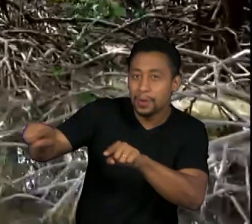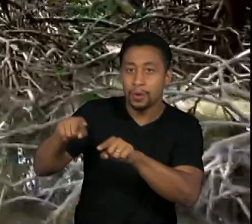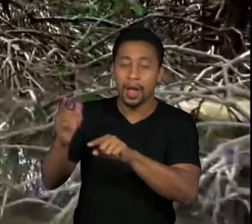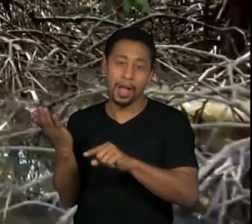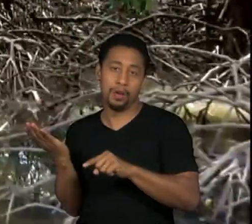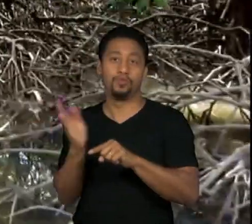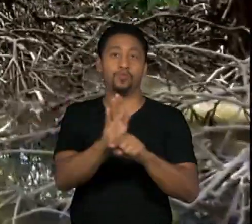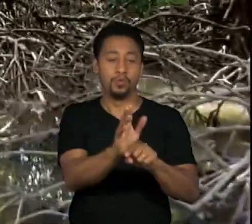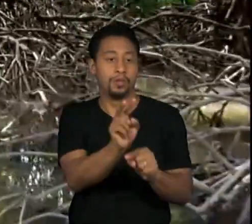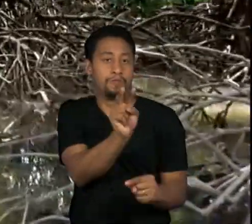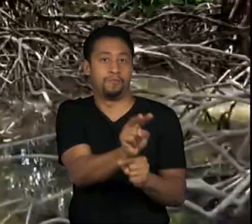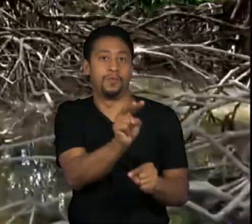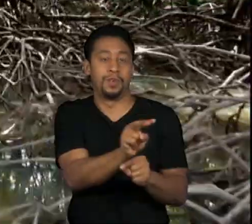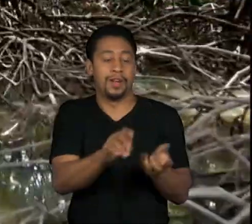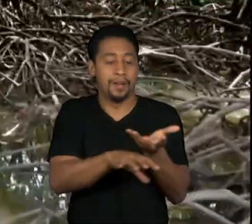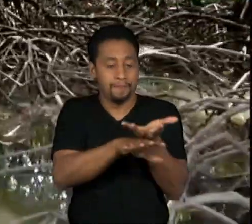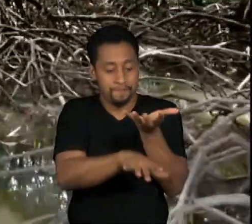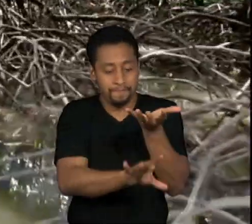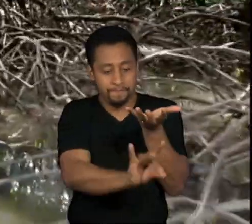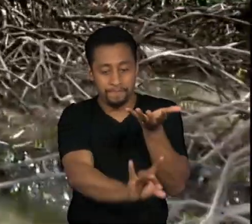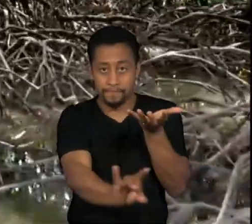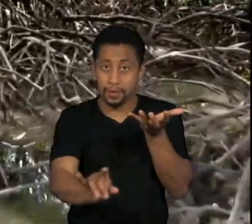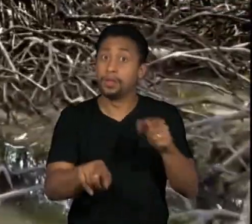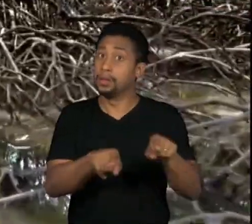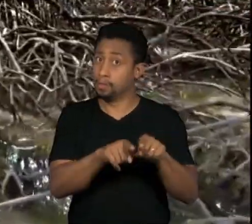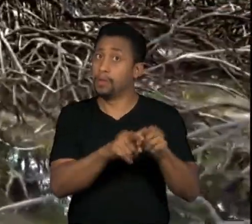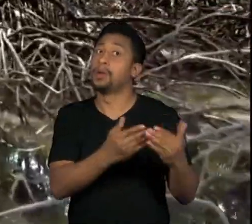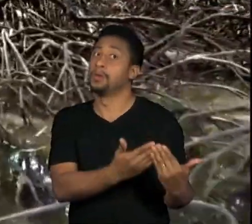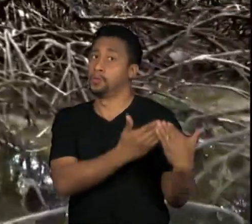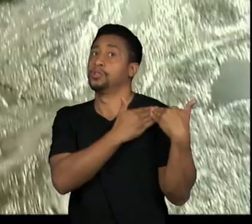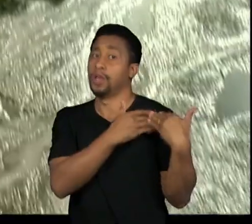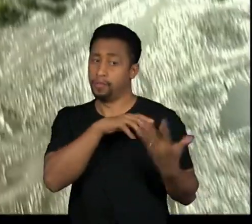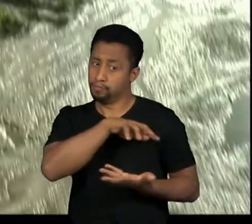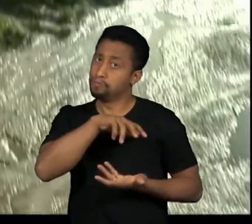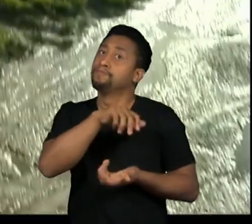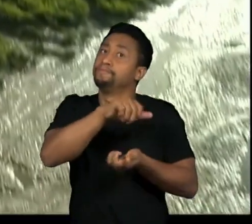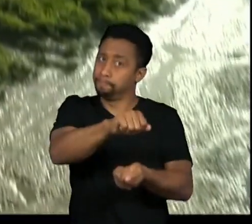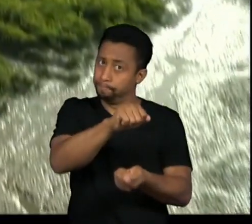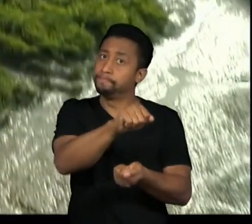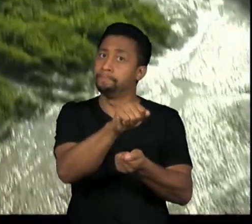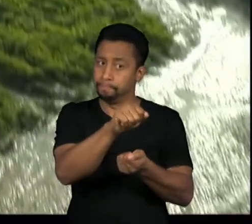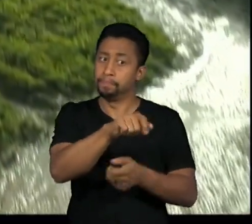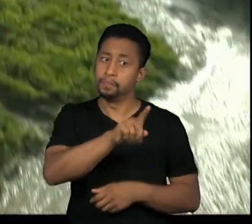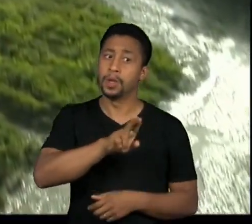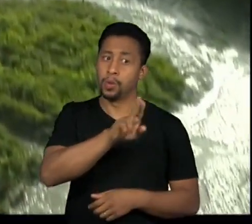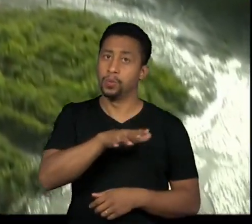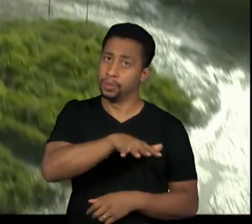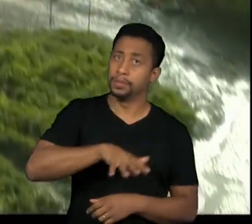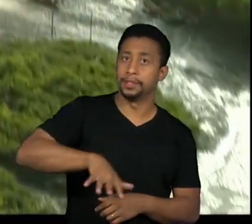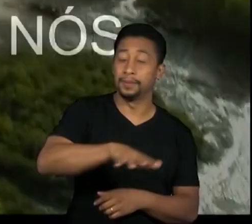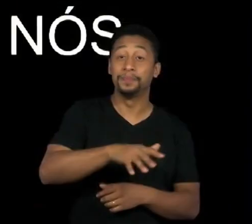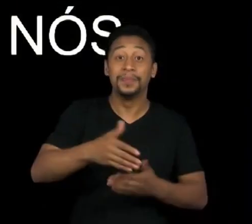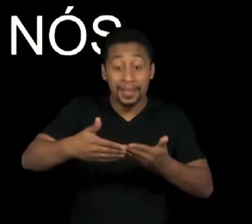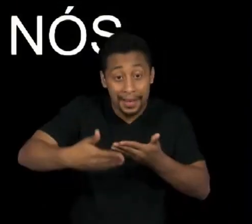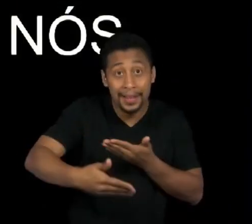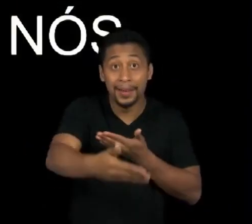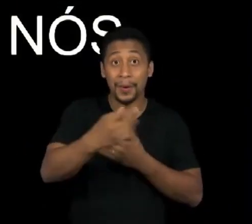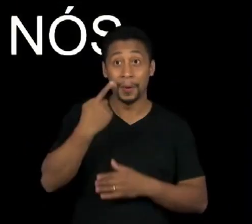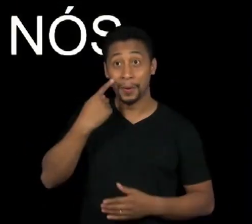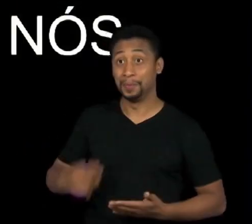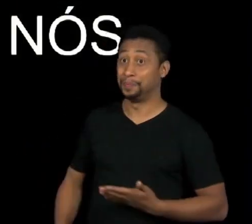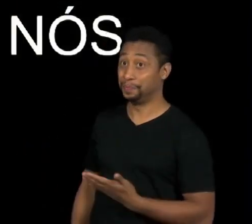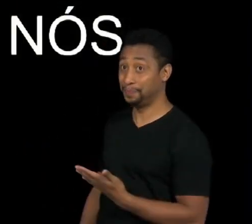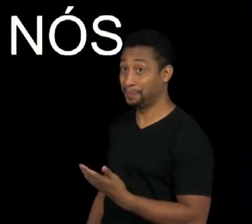o mangue e adotar práticas responsáveis no uso dos recursos. Agora, essa história pode ser conhecida